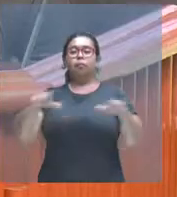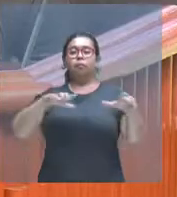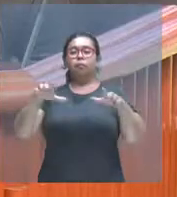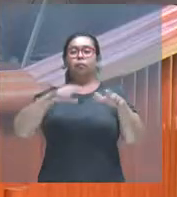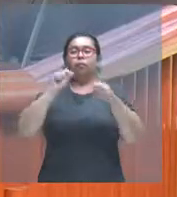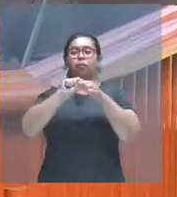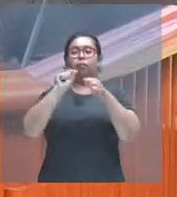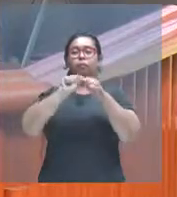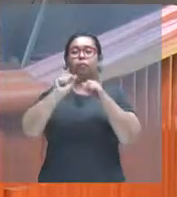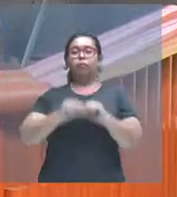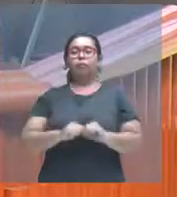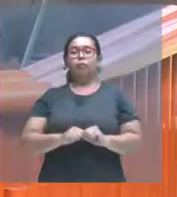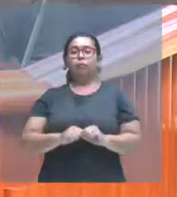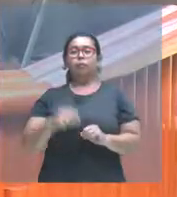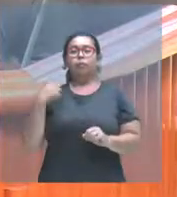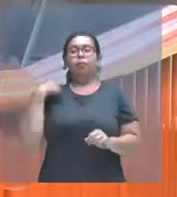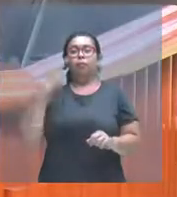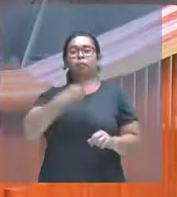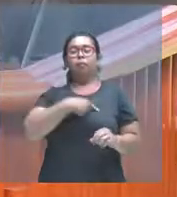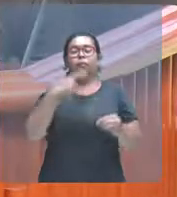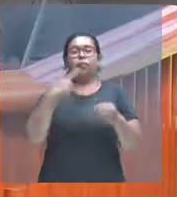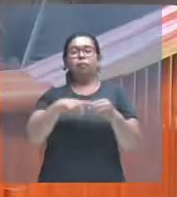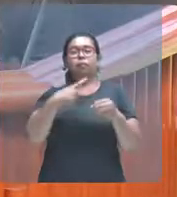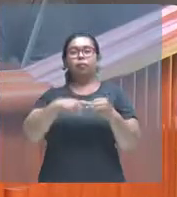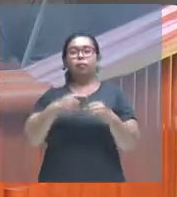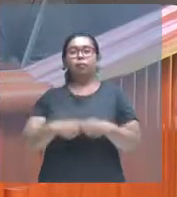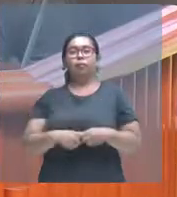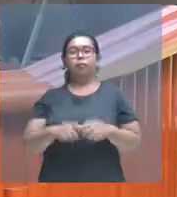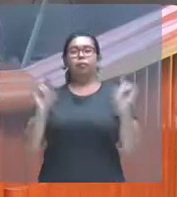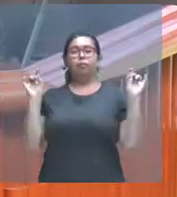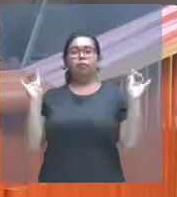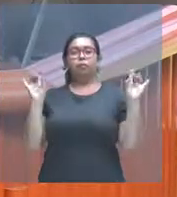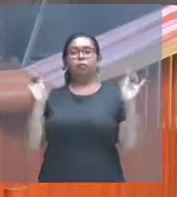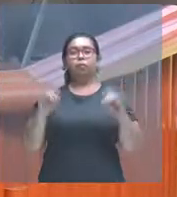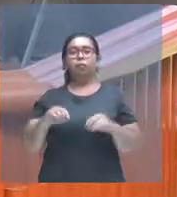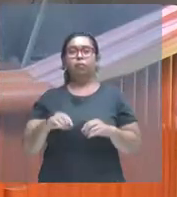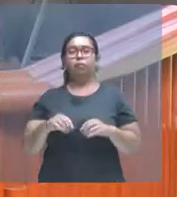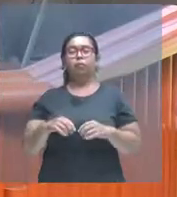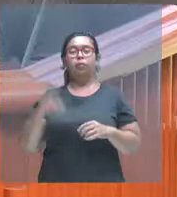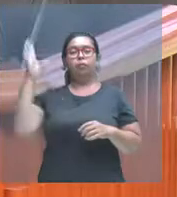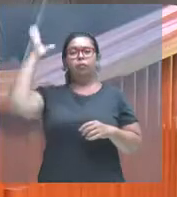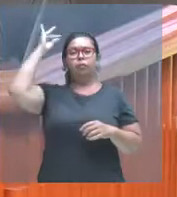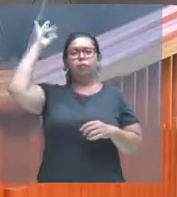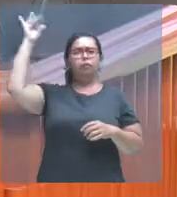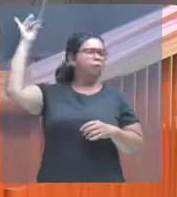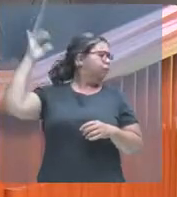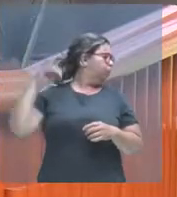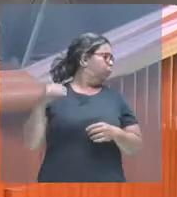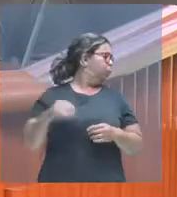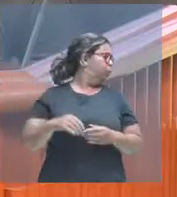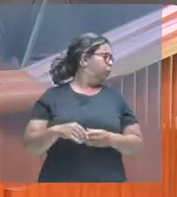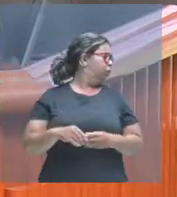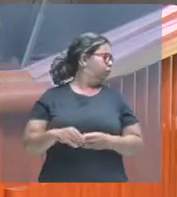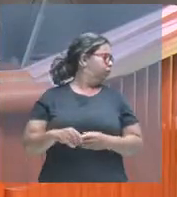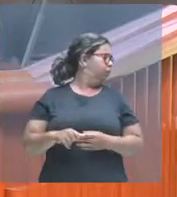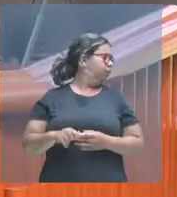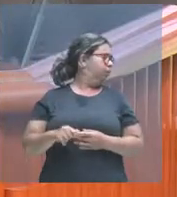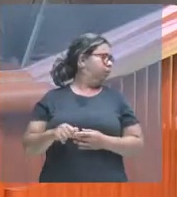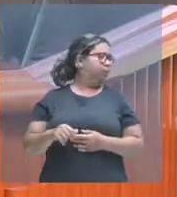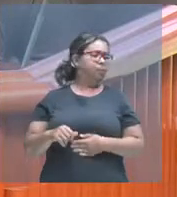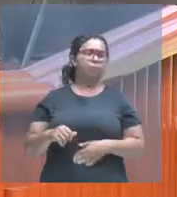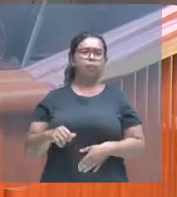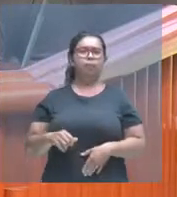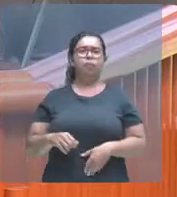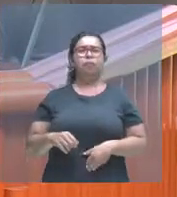vem prestando em nossa cidade, em especial na área da cultura. Artigo 2º. A entrega do